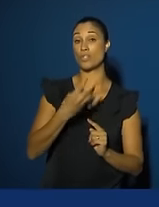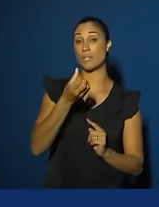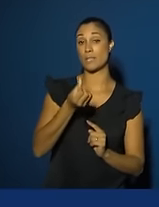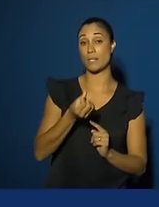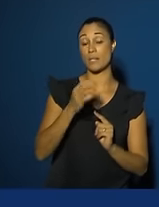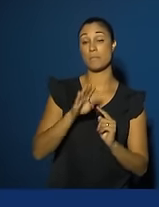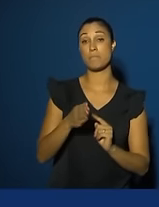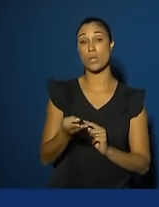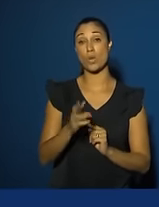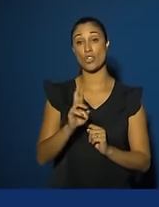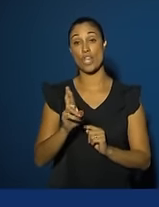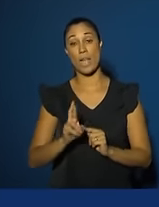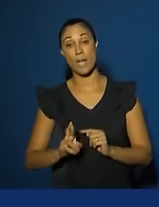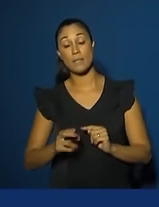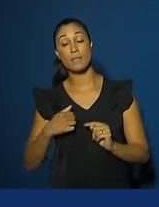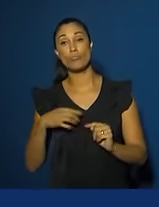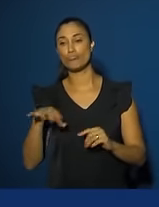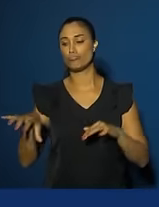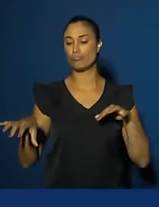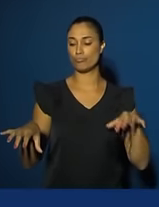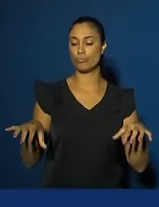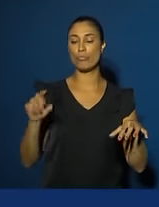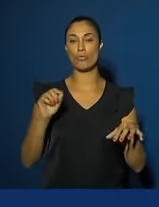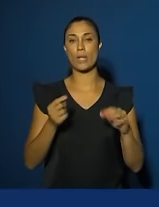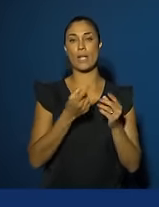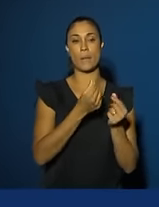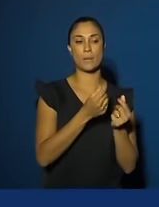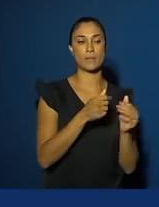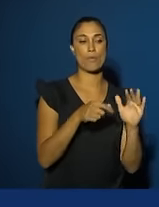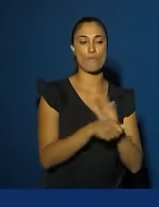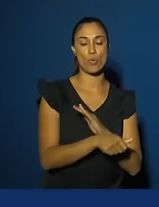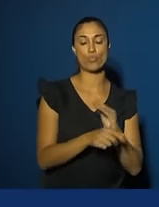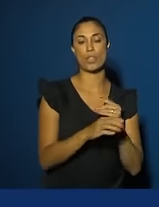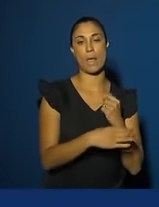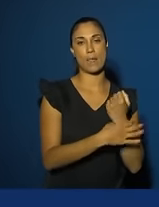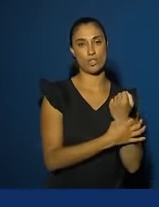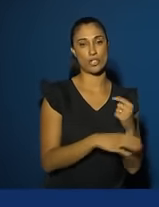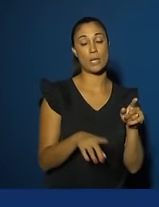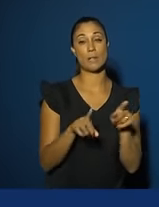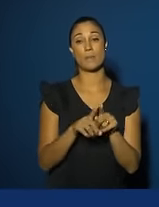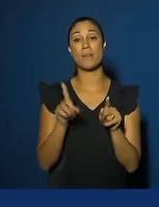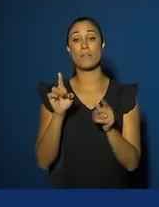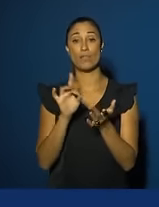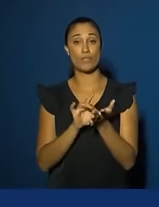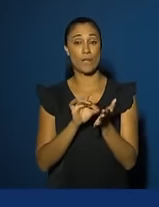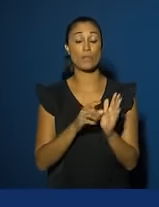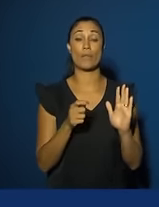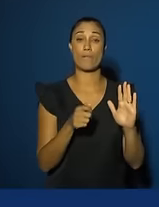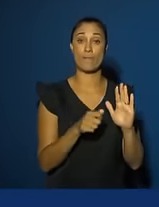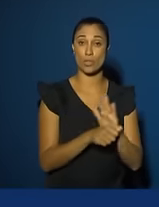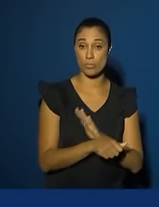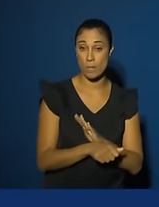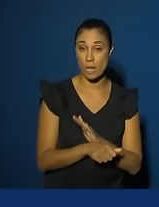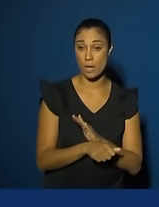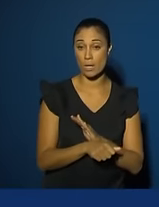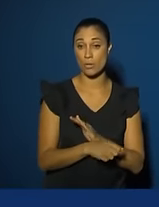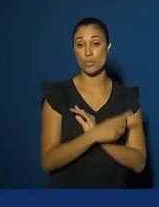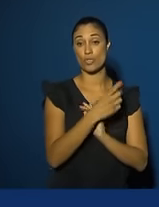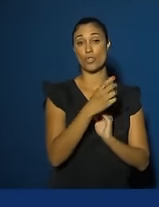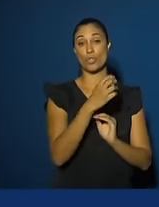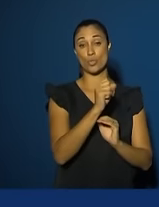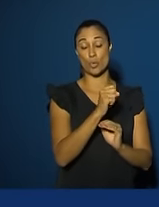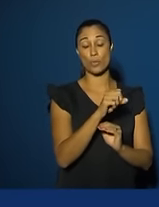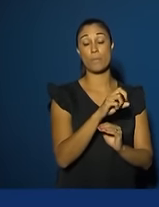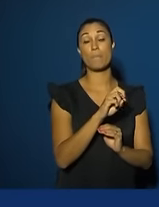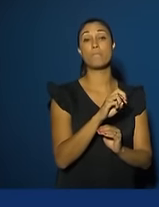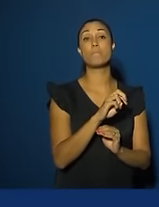bilhões Reis uma parte disso foi capitalização em fundos de garantia então que de fato foi investimento foi 18 20